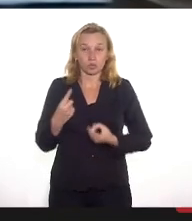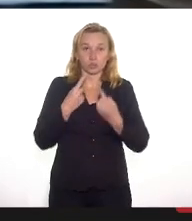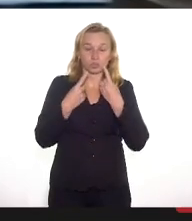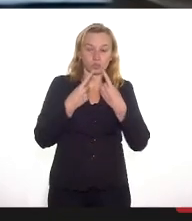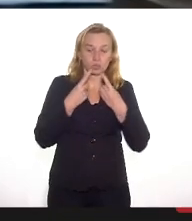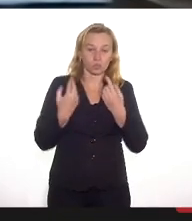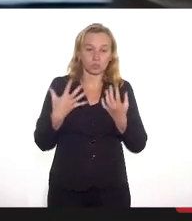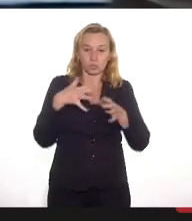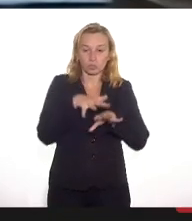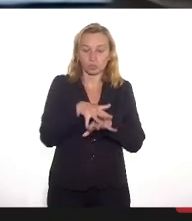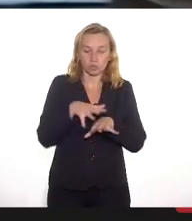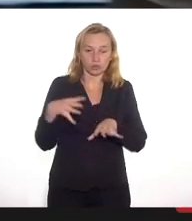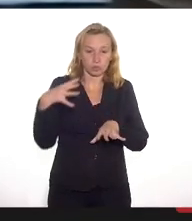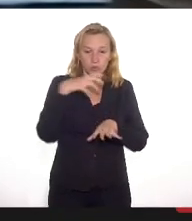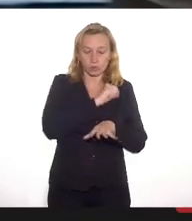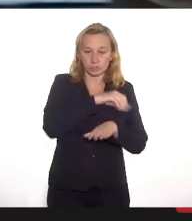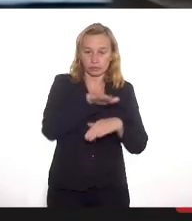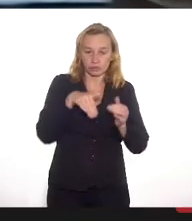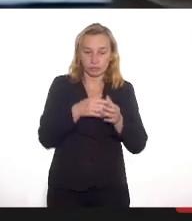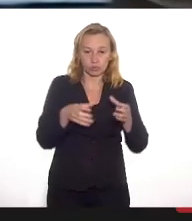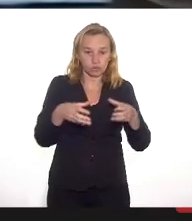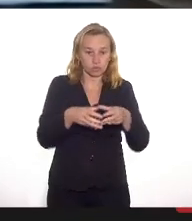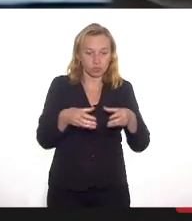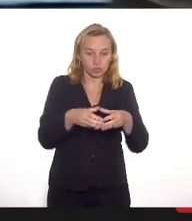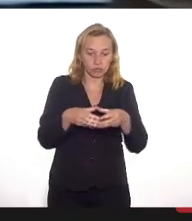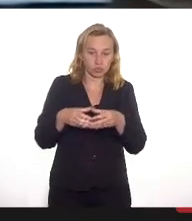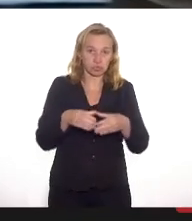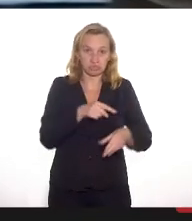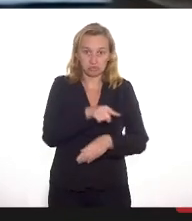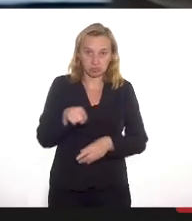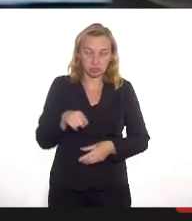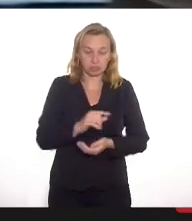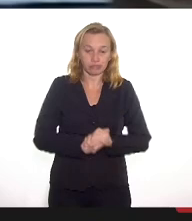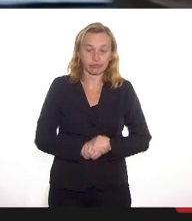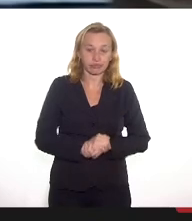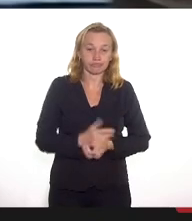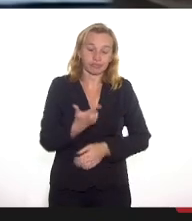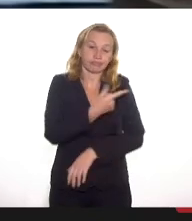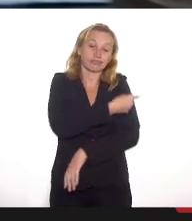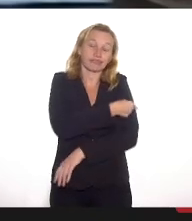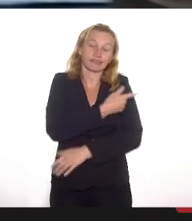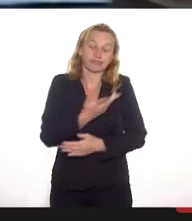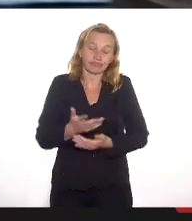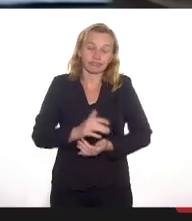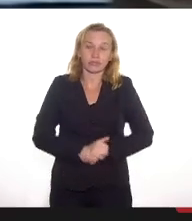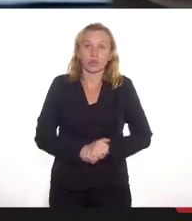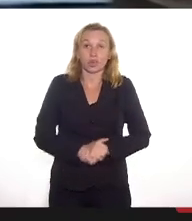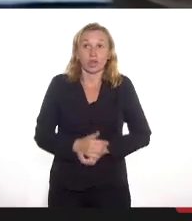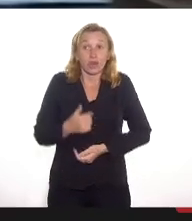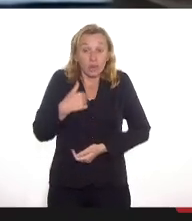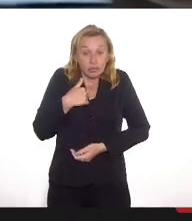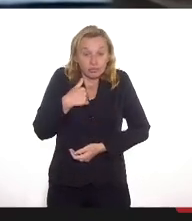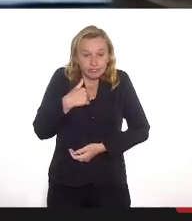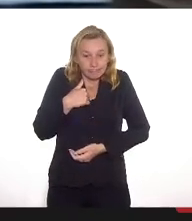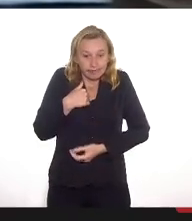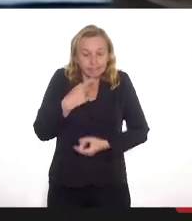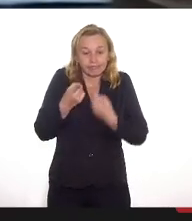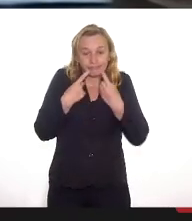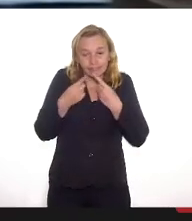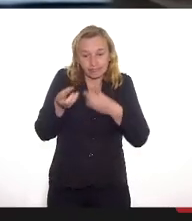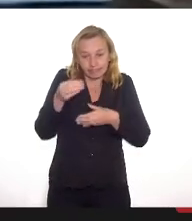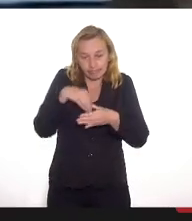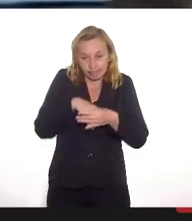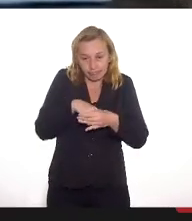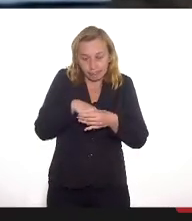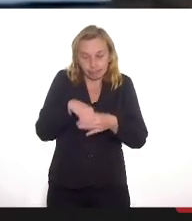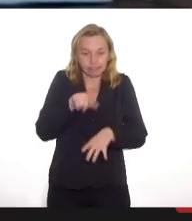a inclusão imediata de todos esses grupos e é é da vacinação eu queria fazer o debate interno